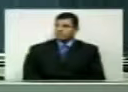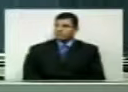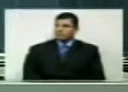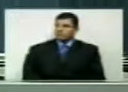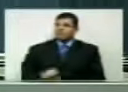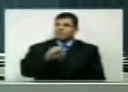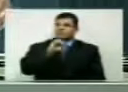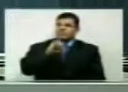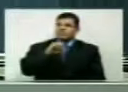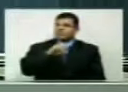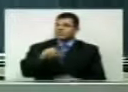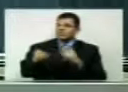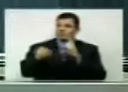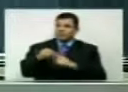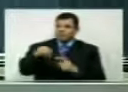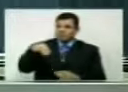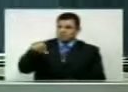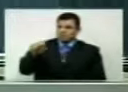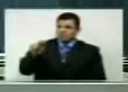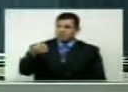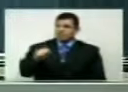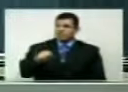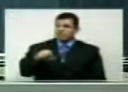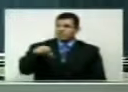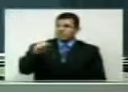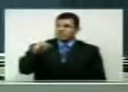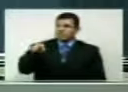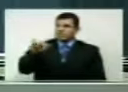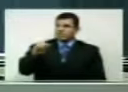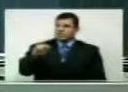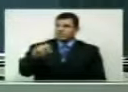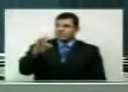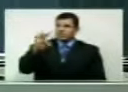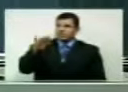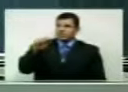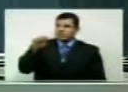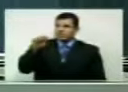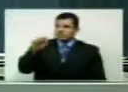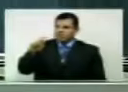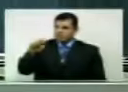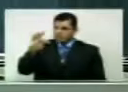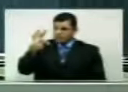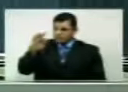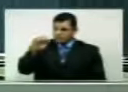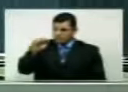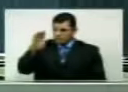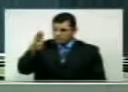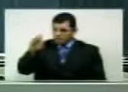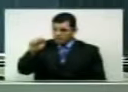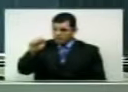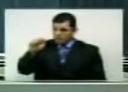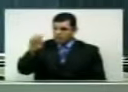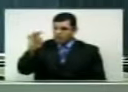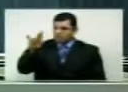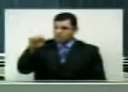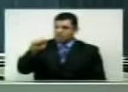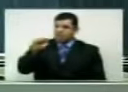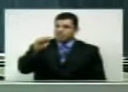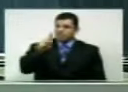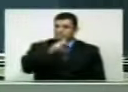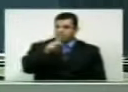Se lá em Maués, se lá em Pauini, se lá em Anuri, se lá em Tabatinga, o prefeito retirar